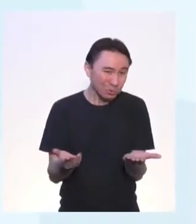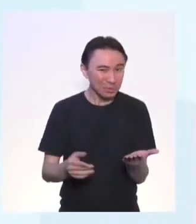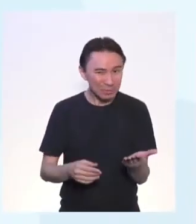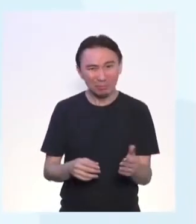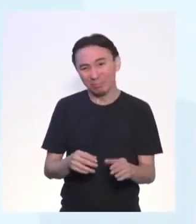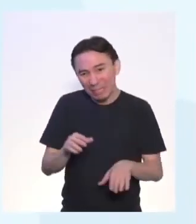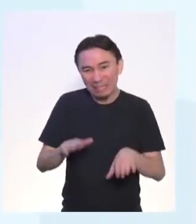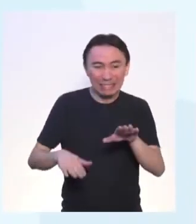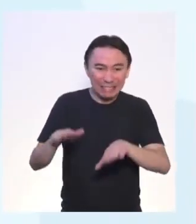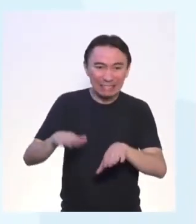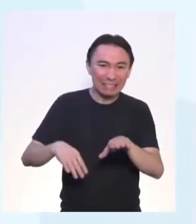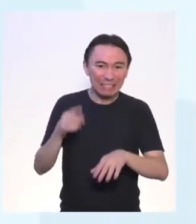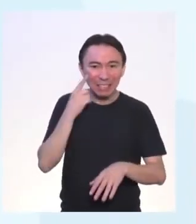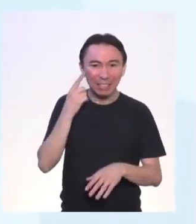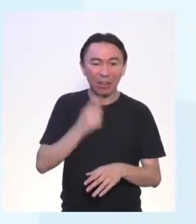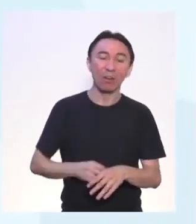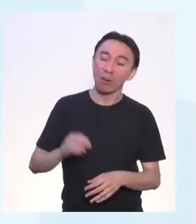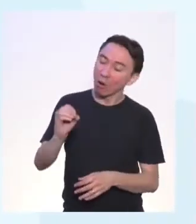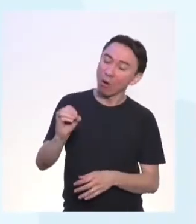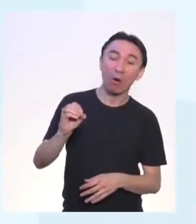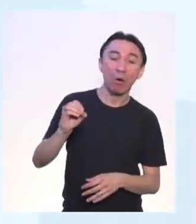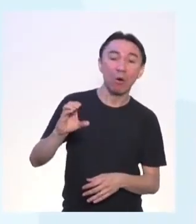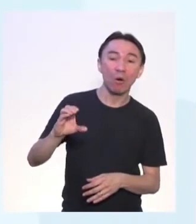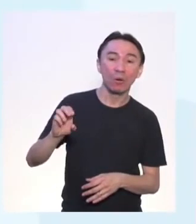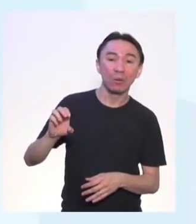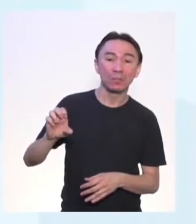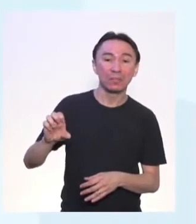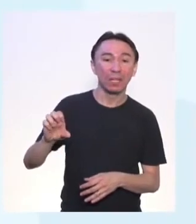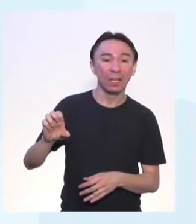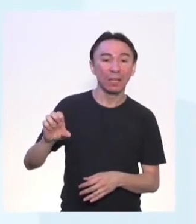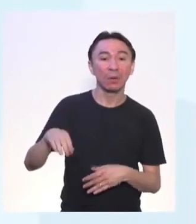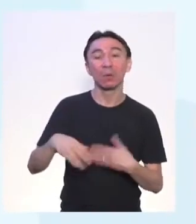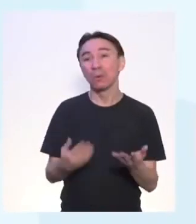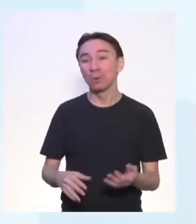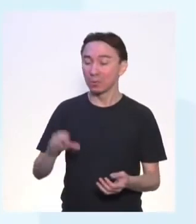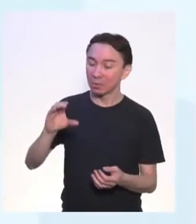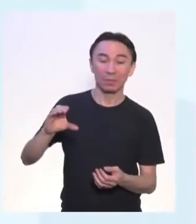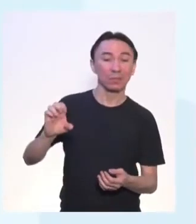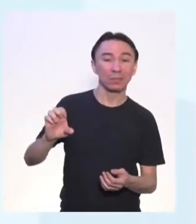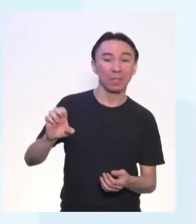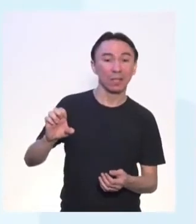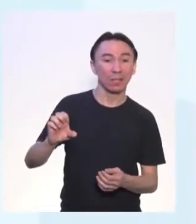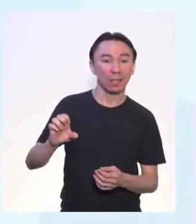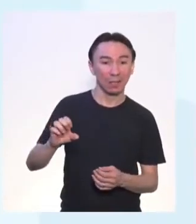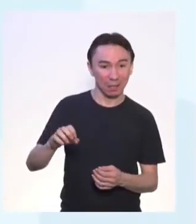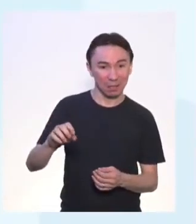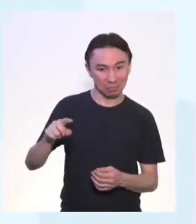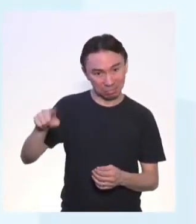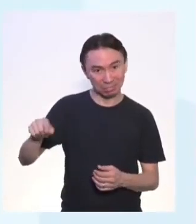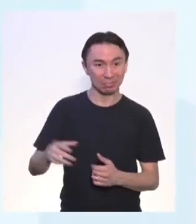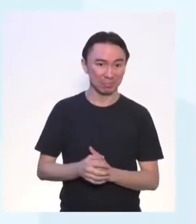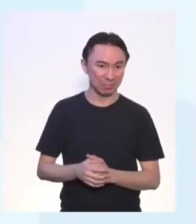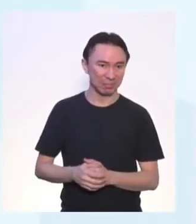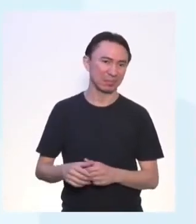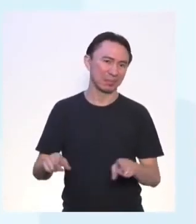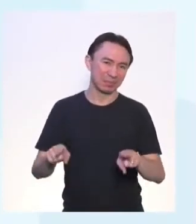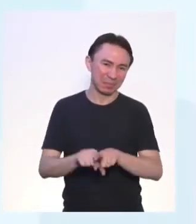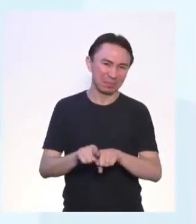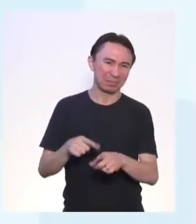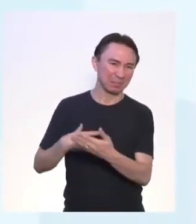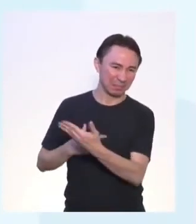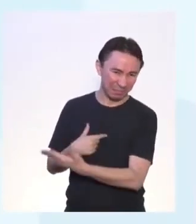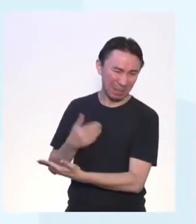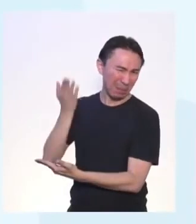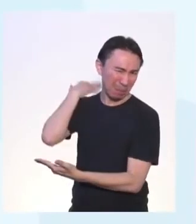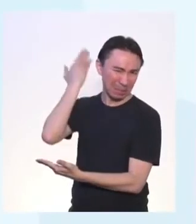C. Né? Ou seja, as mudanças estão aí sempre em constante, né? Temos aí, ó, farmácia. Olha como que era